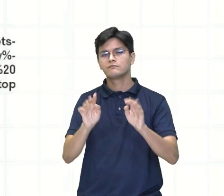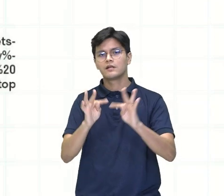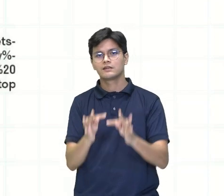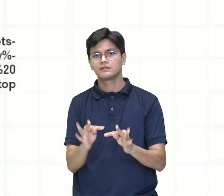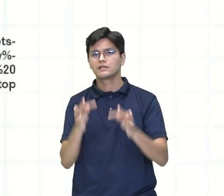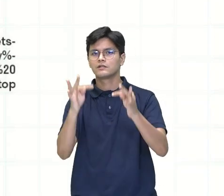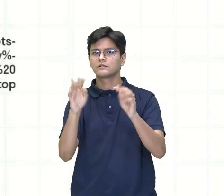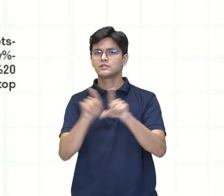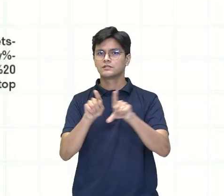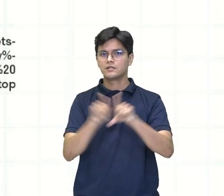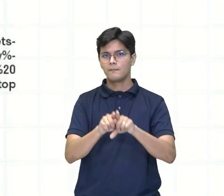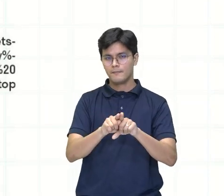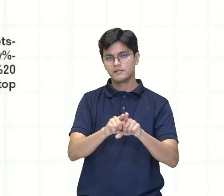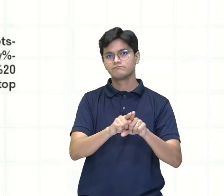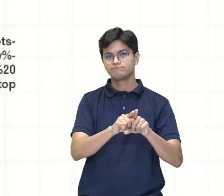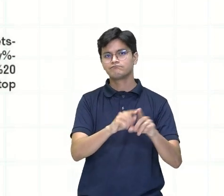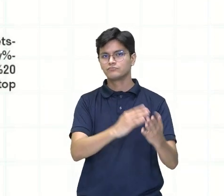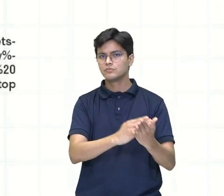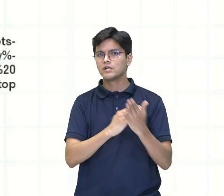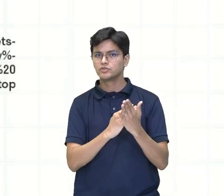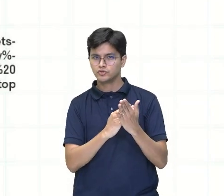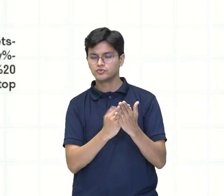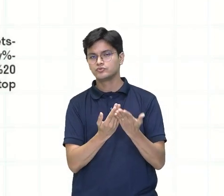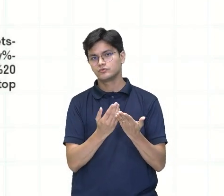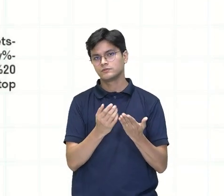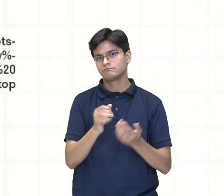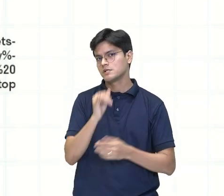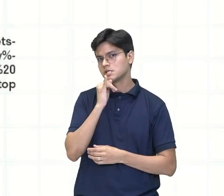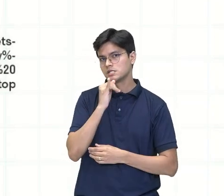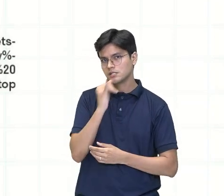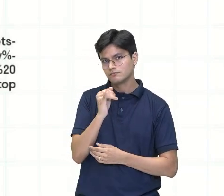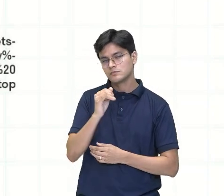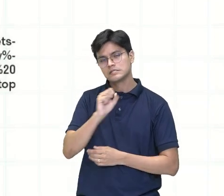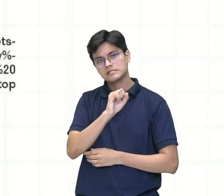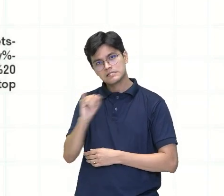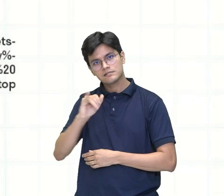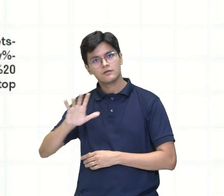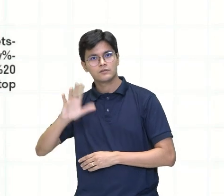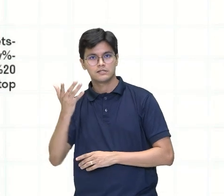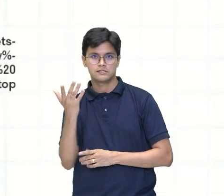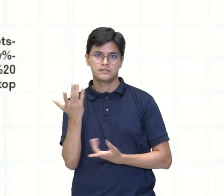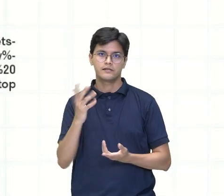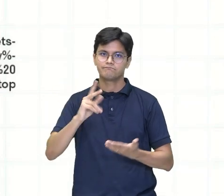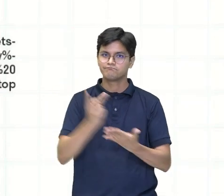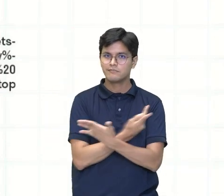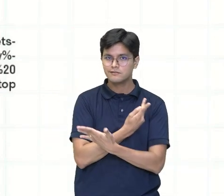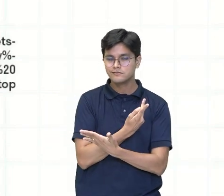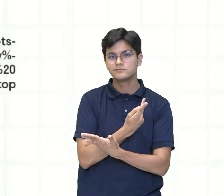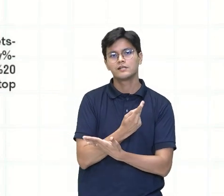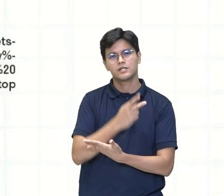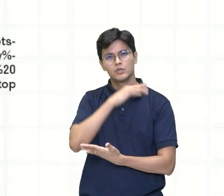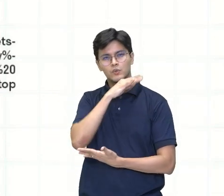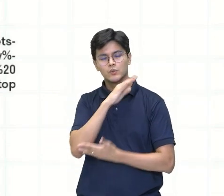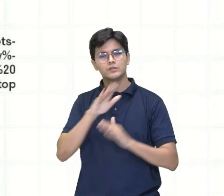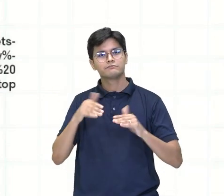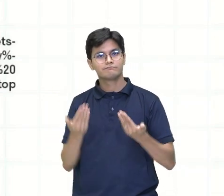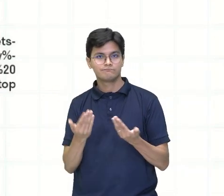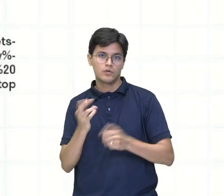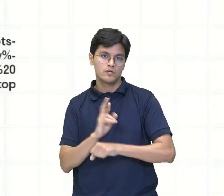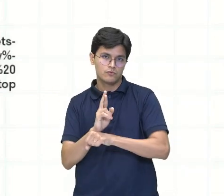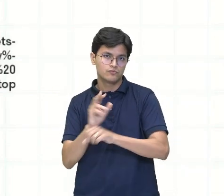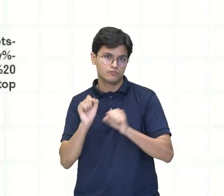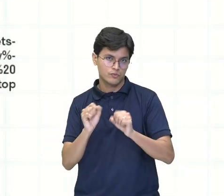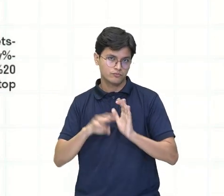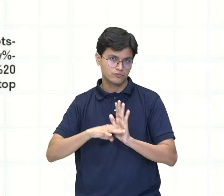nos ajuda, né, nesse tipo de acidentes também. Bem interessante esse tipo de recurso,